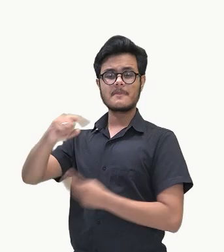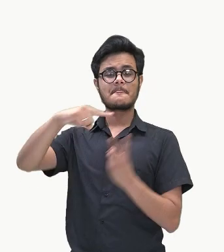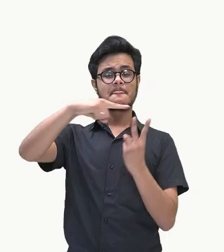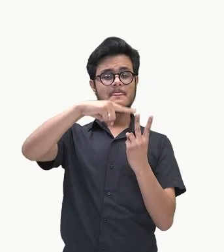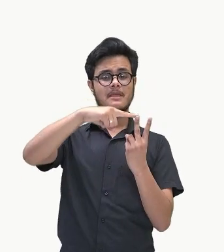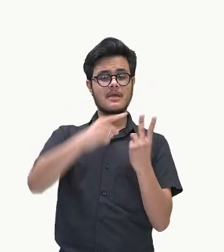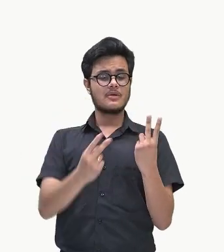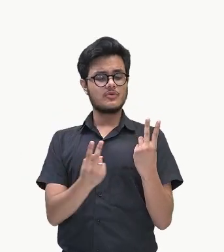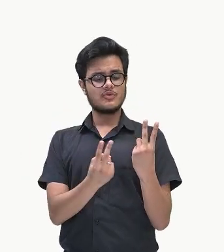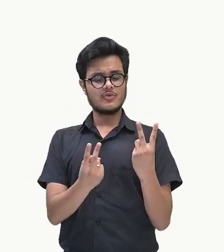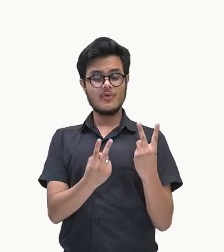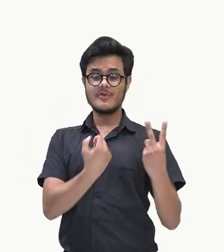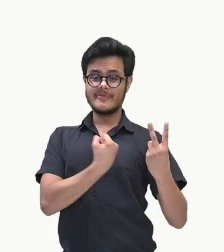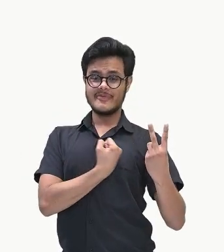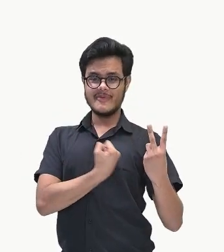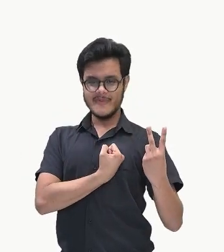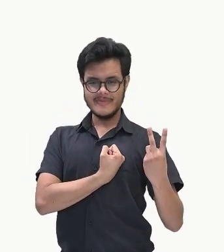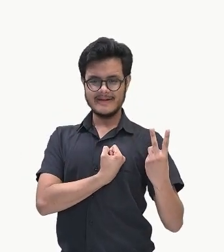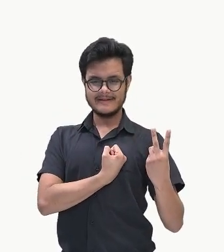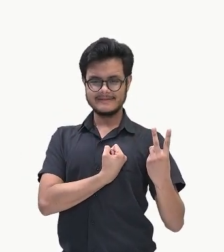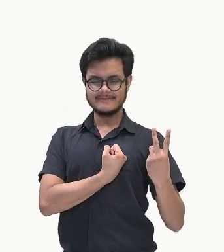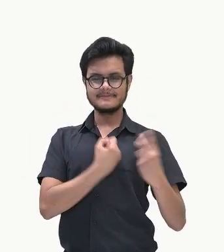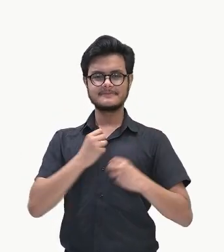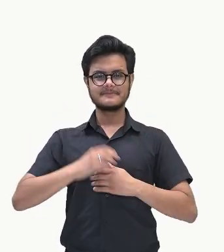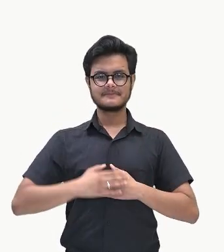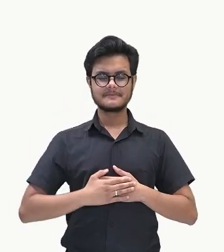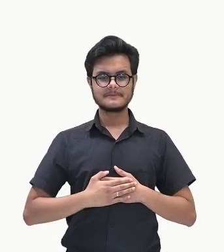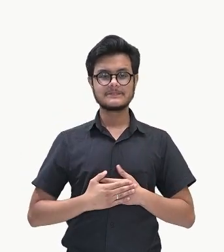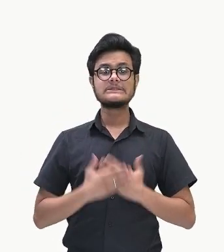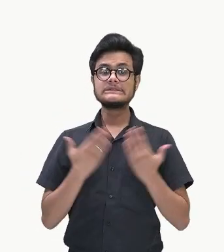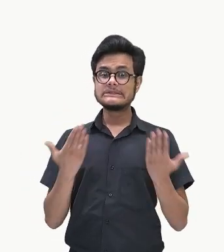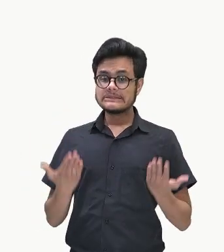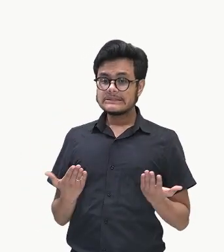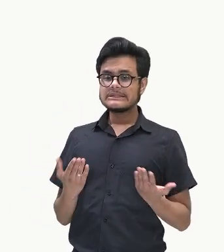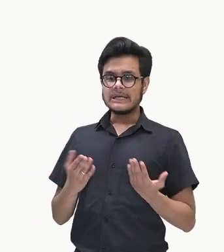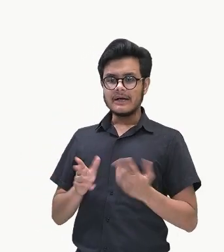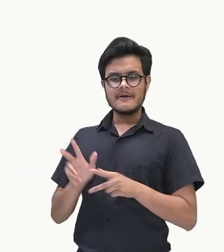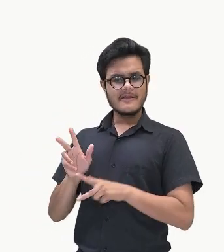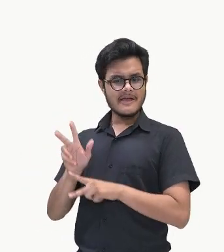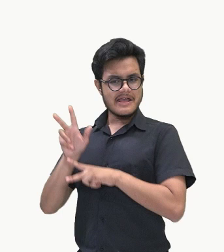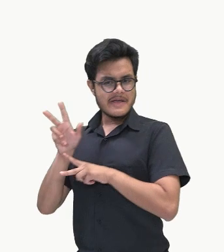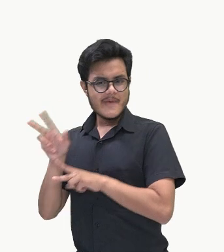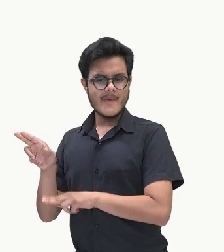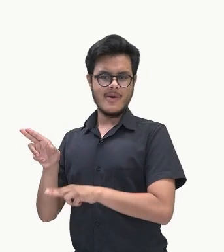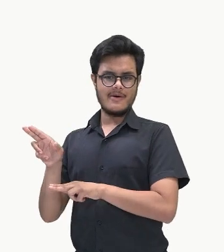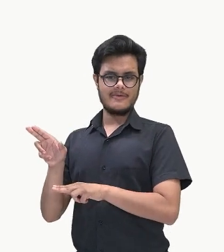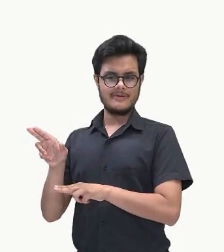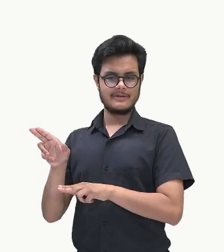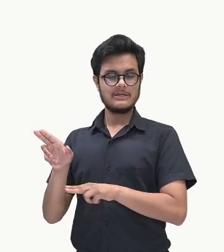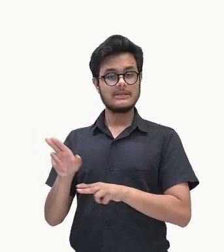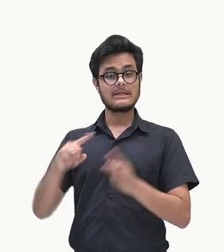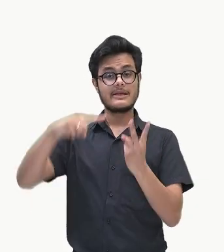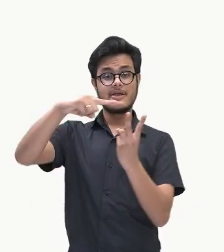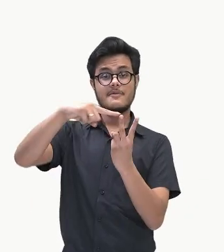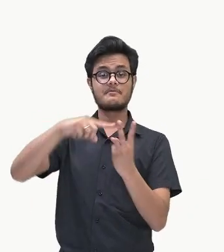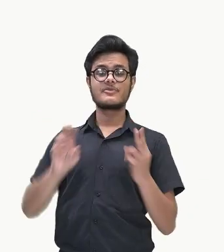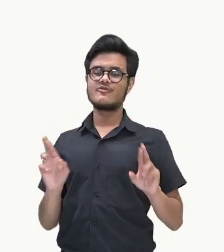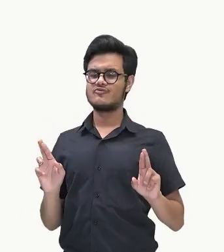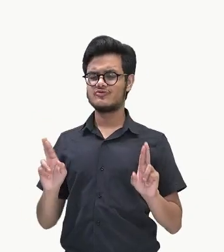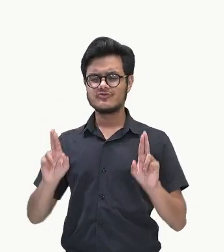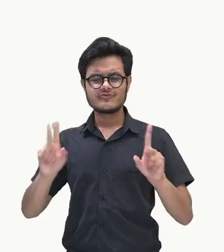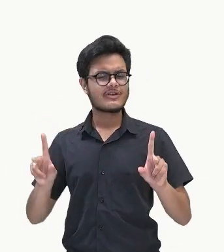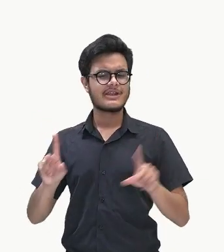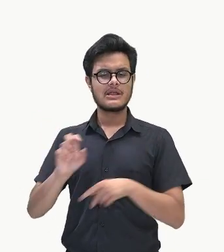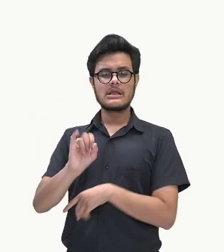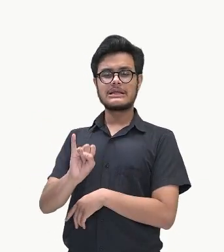Então, observe que agora o meu radicando é que possui o mesmo valor, tá? Eles que são